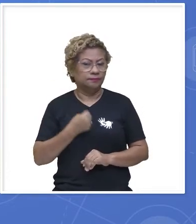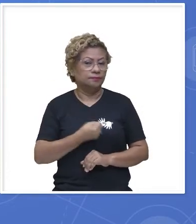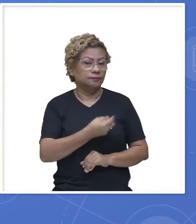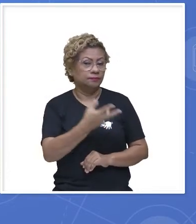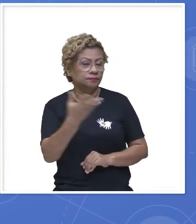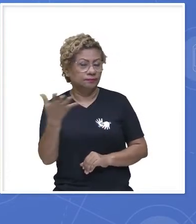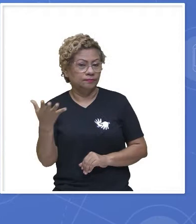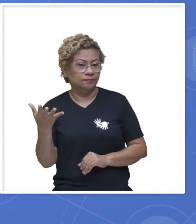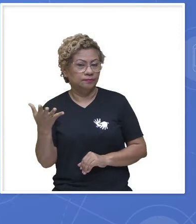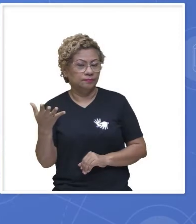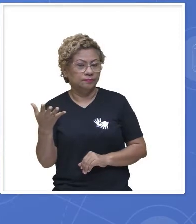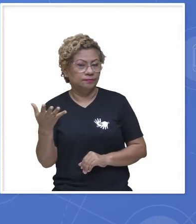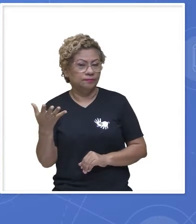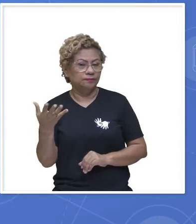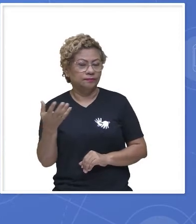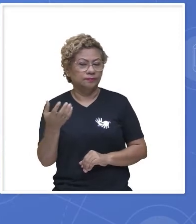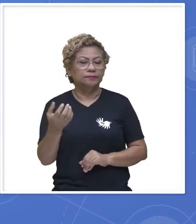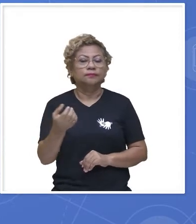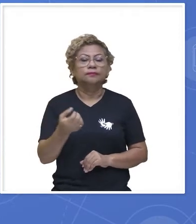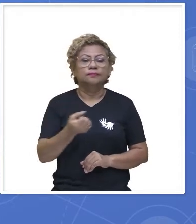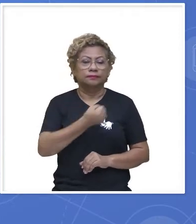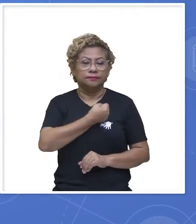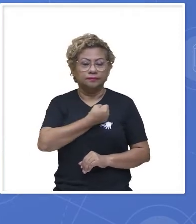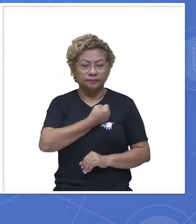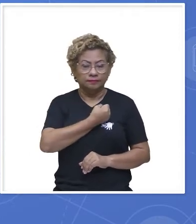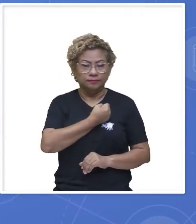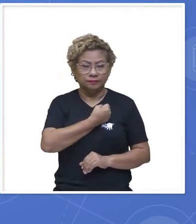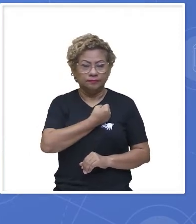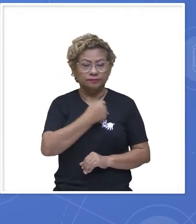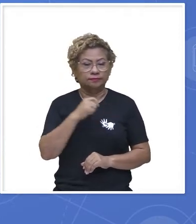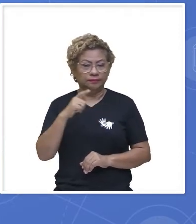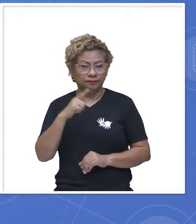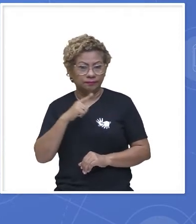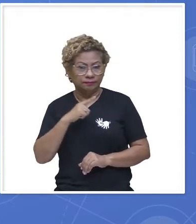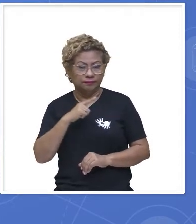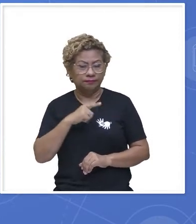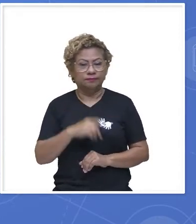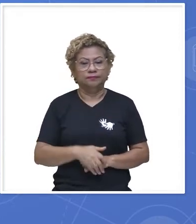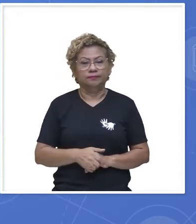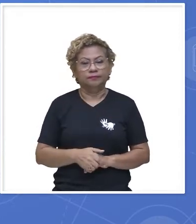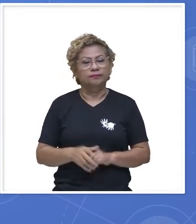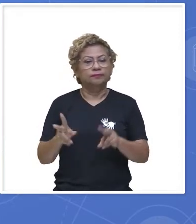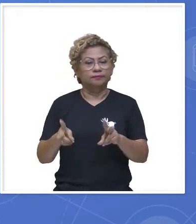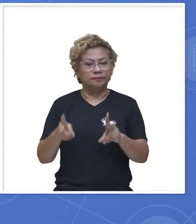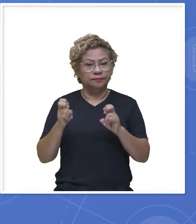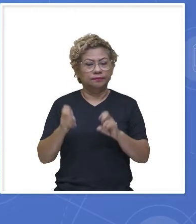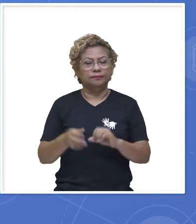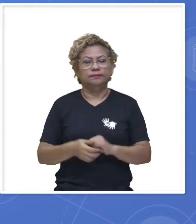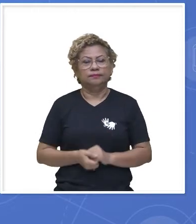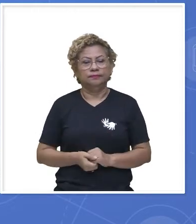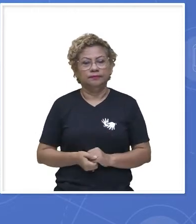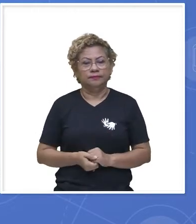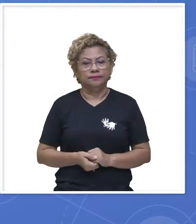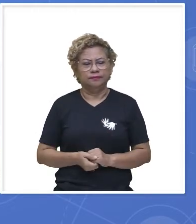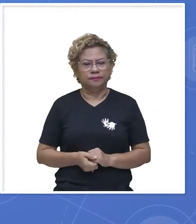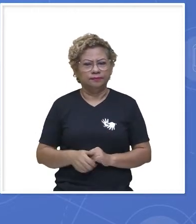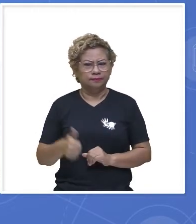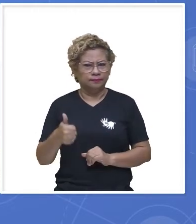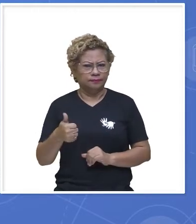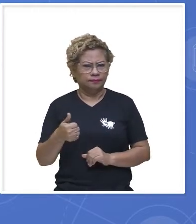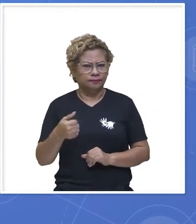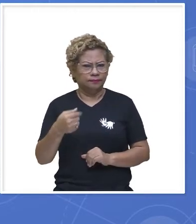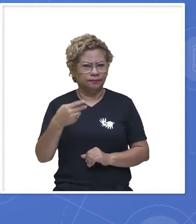número de termos que nós temos. Então, por exemplo, se você tem ali 3 valores, você vai somar esses 3 valores e vai dividir